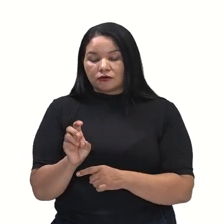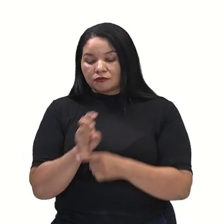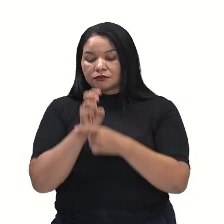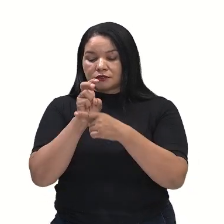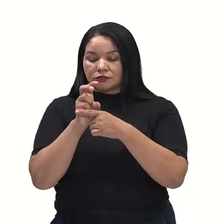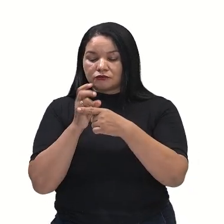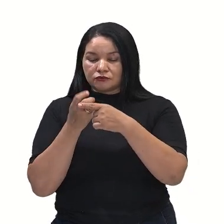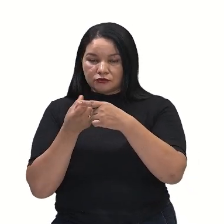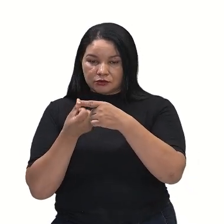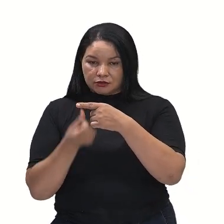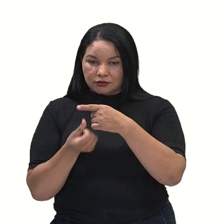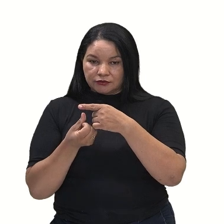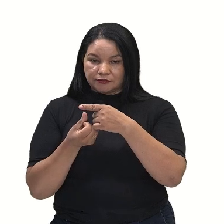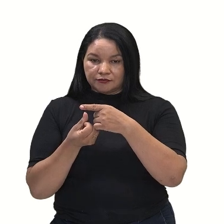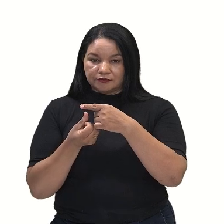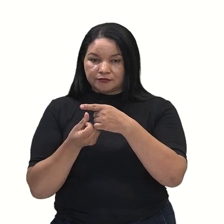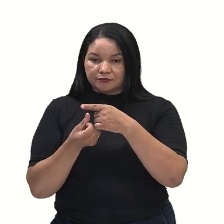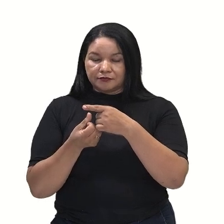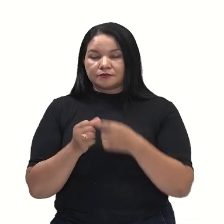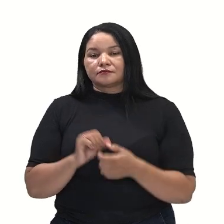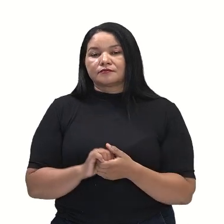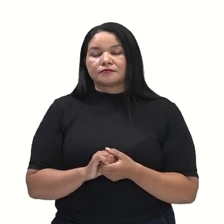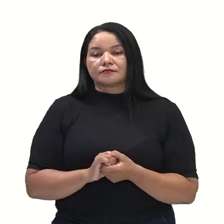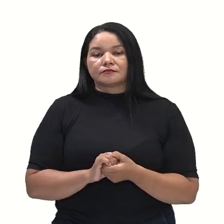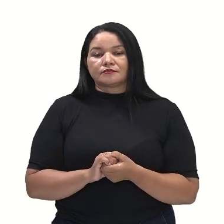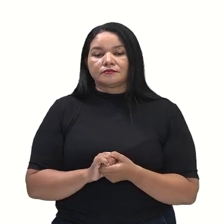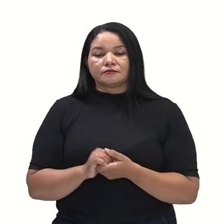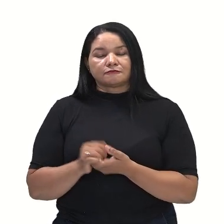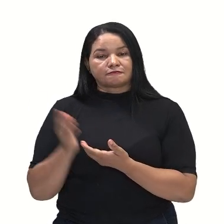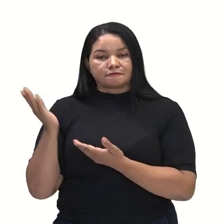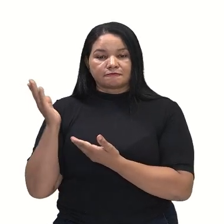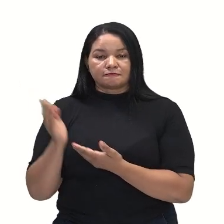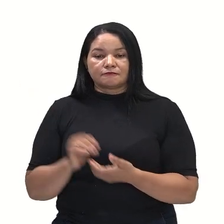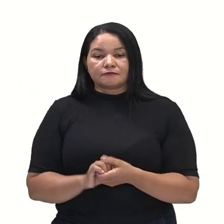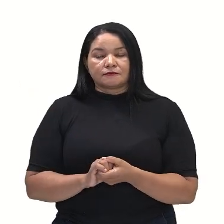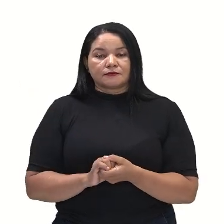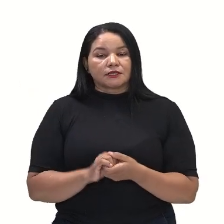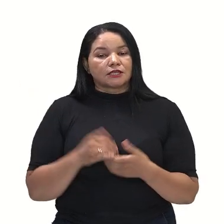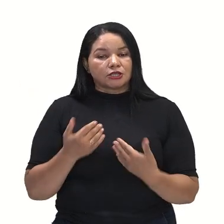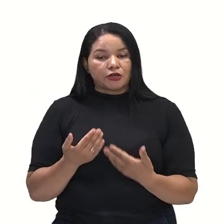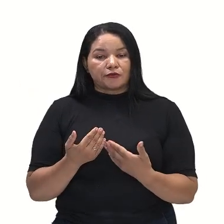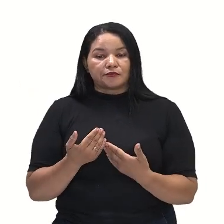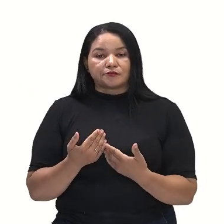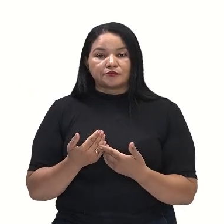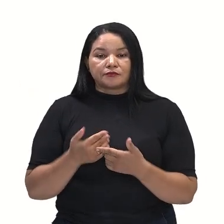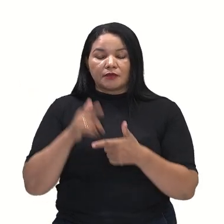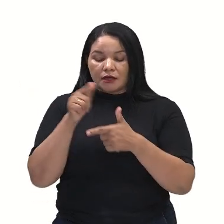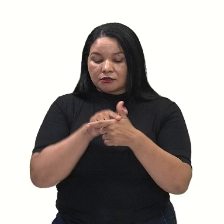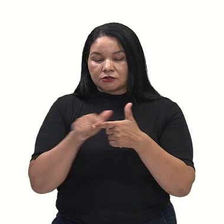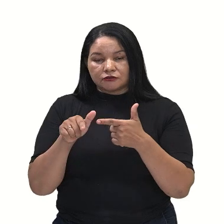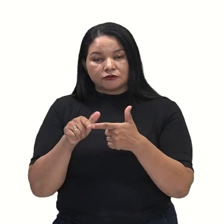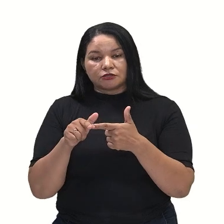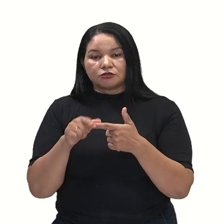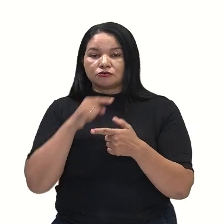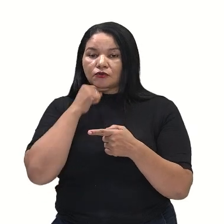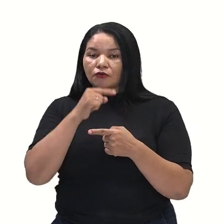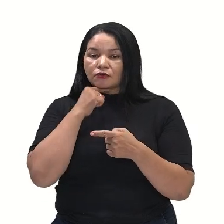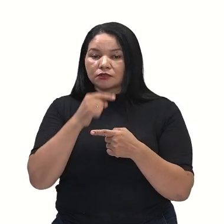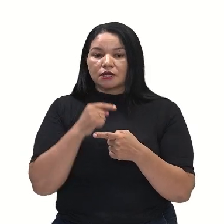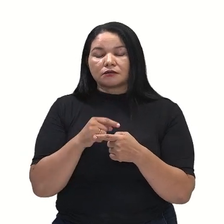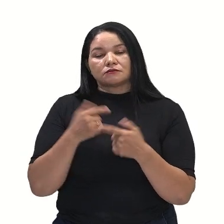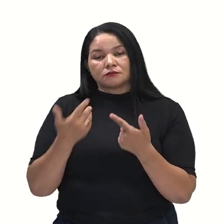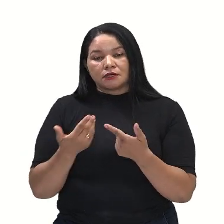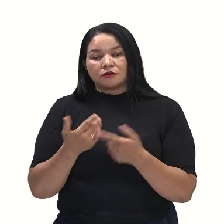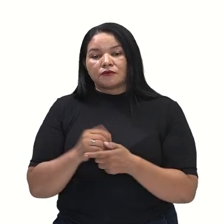resposta seria 5 para 6, que nesse caso é uma fração irredutível, ou seja, é